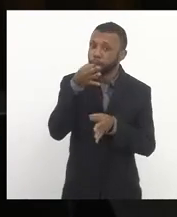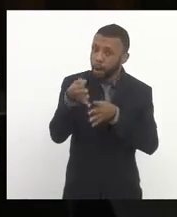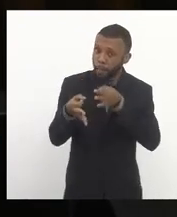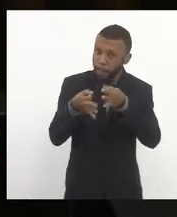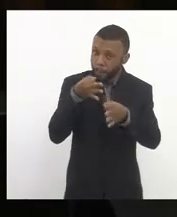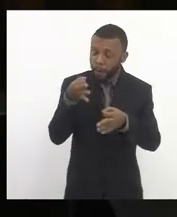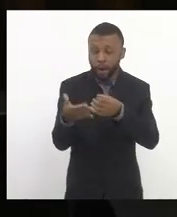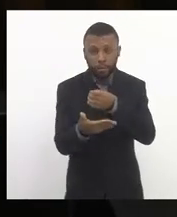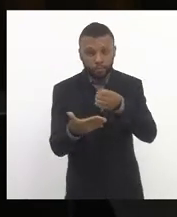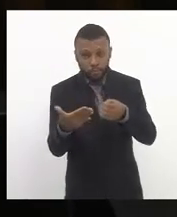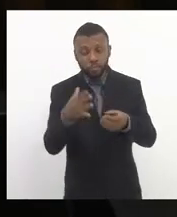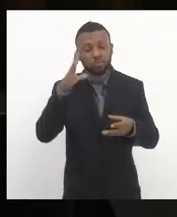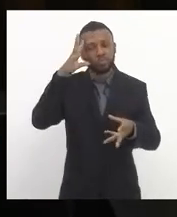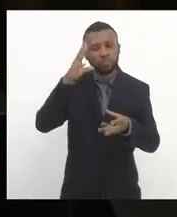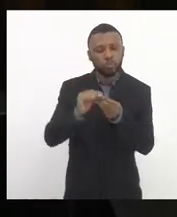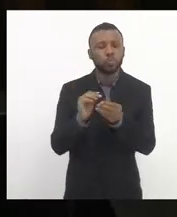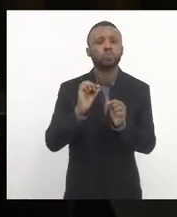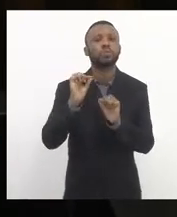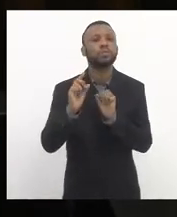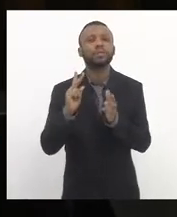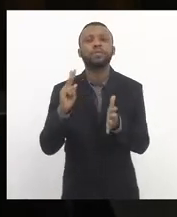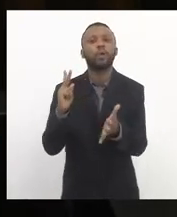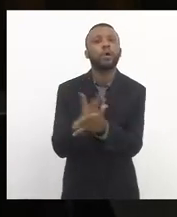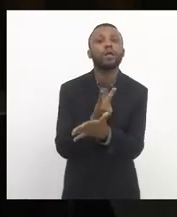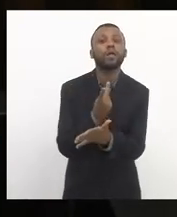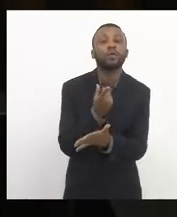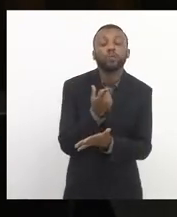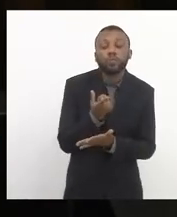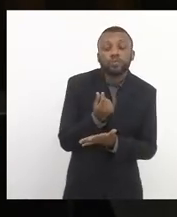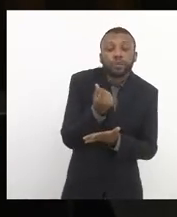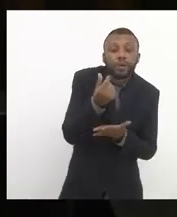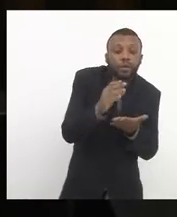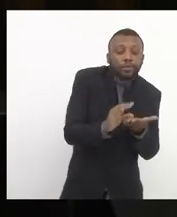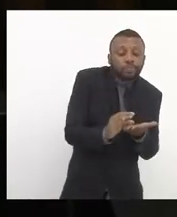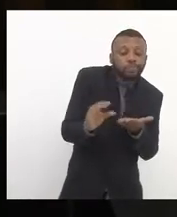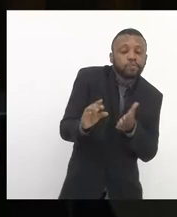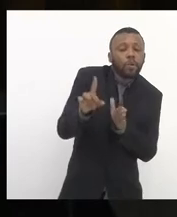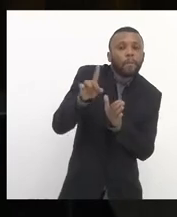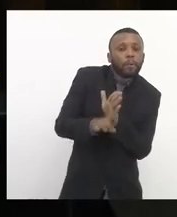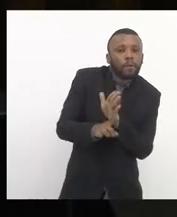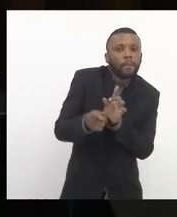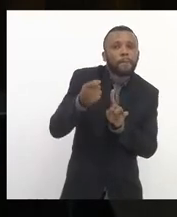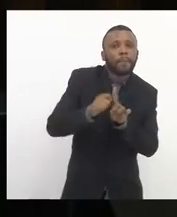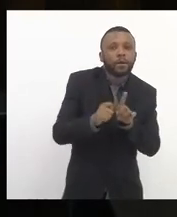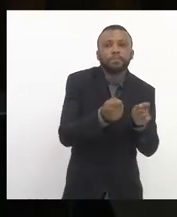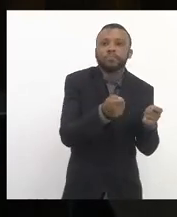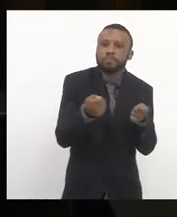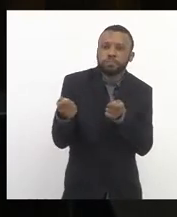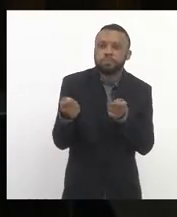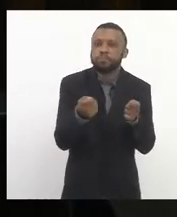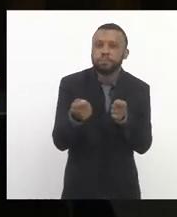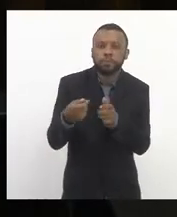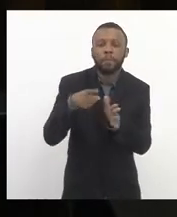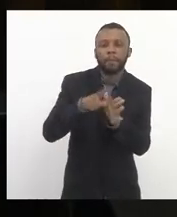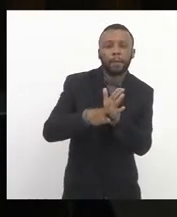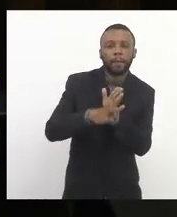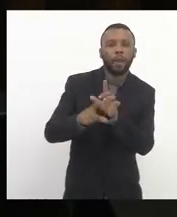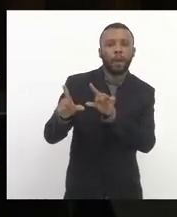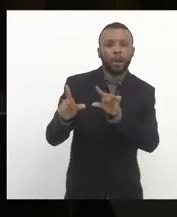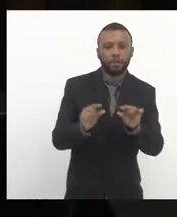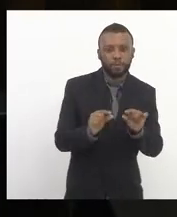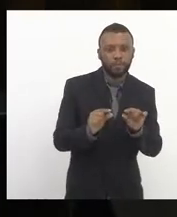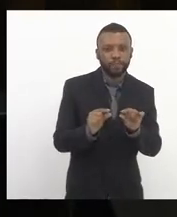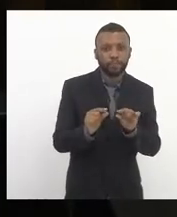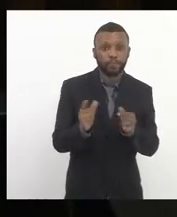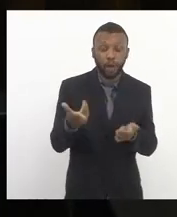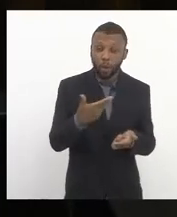do que estava acontecendo com o dinheiro que é descontado todo mês do policial. Tanto que o governo hoje